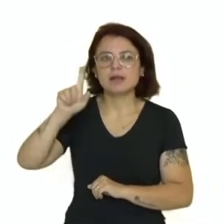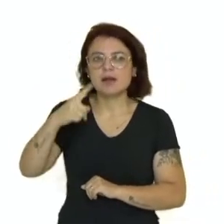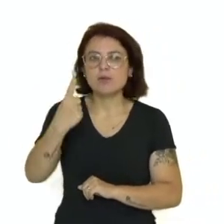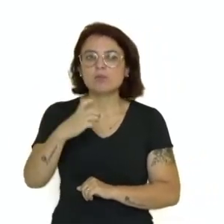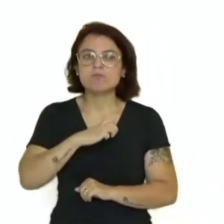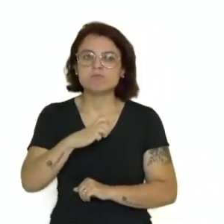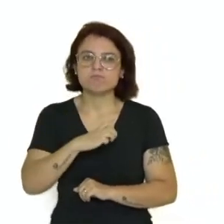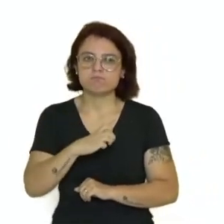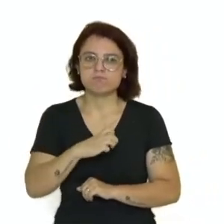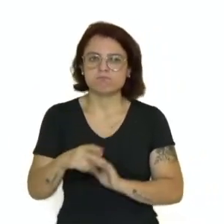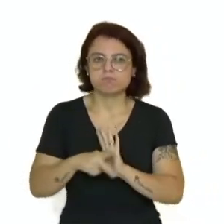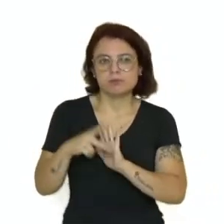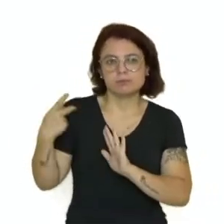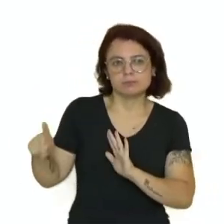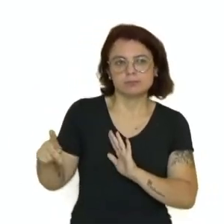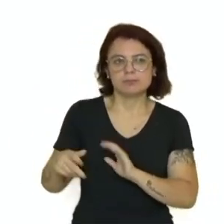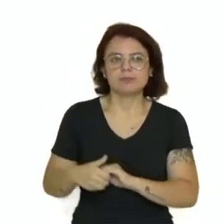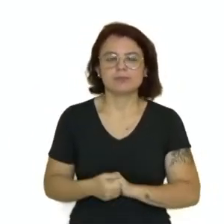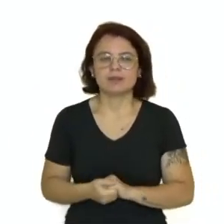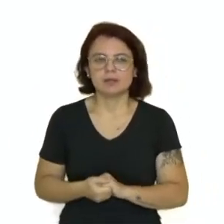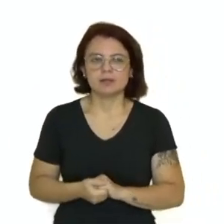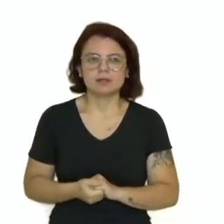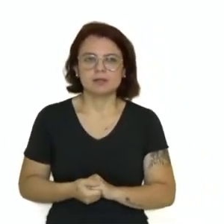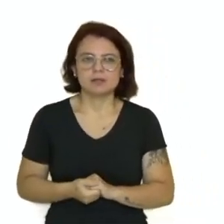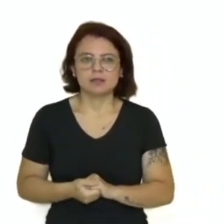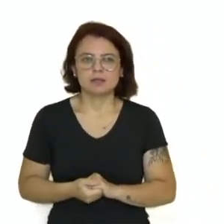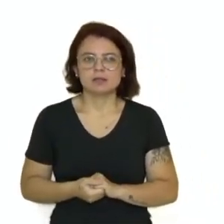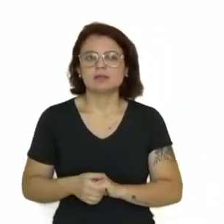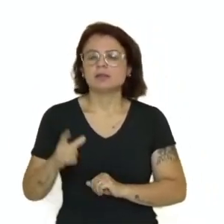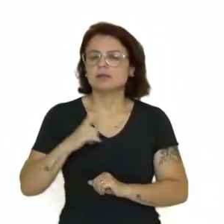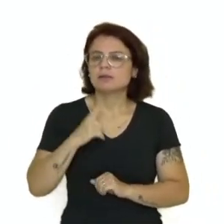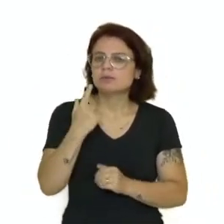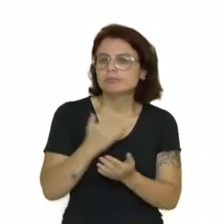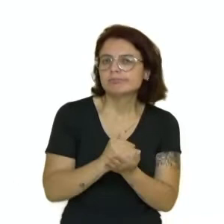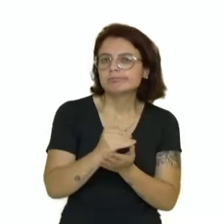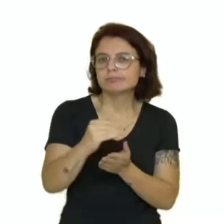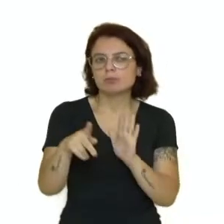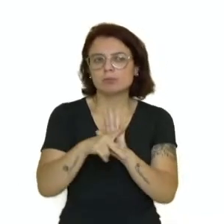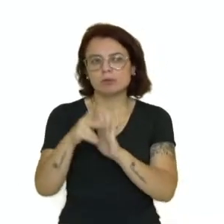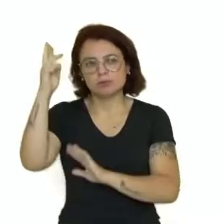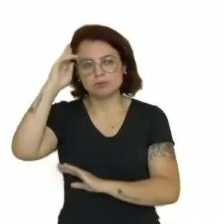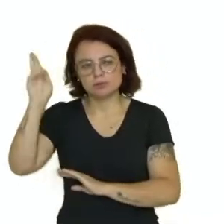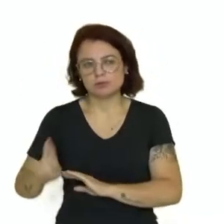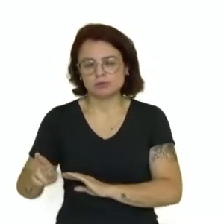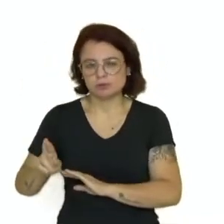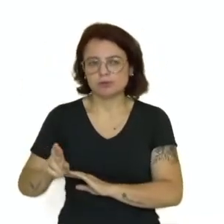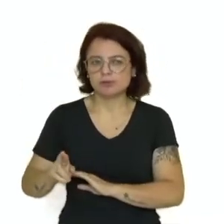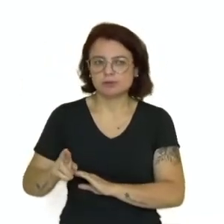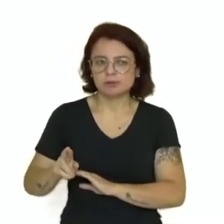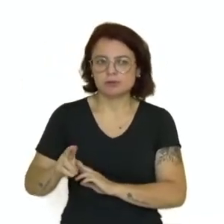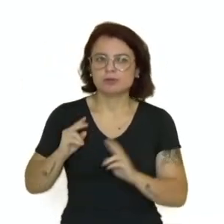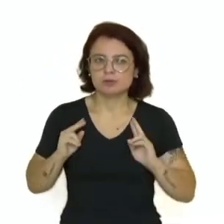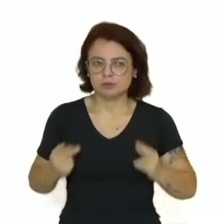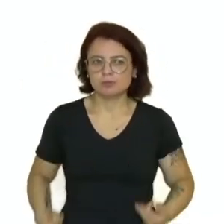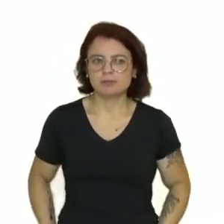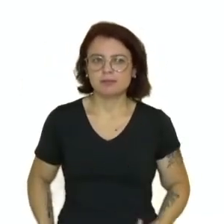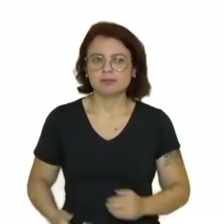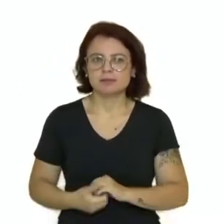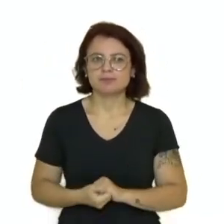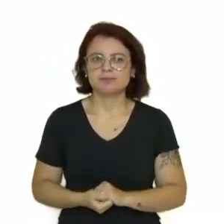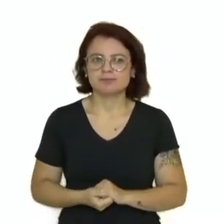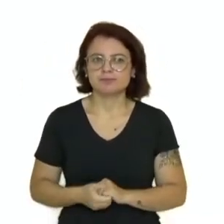de caráter, a qual é determinada por um princípio racional próprio do homem, dotado de sabedoria